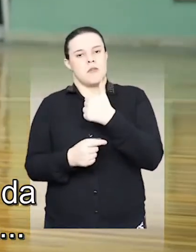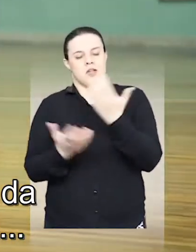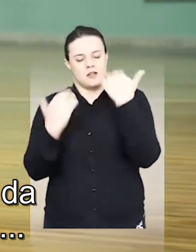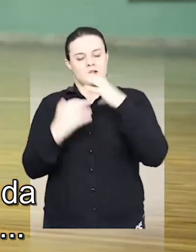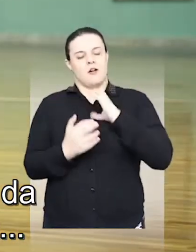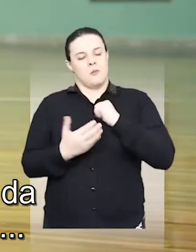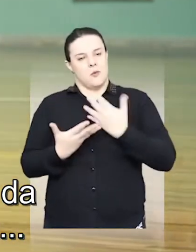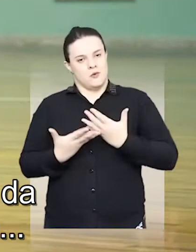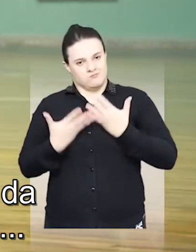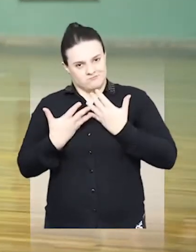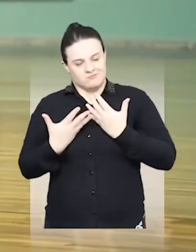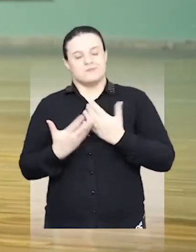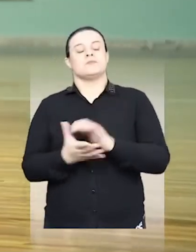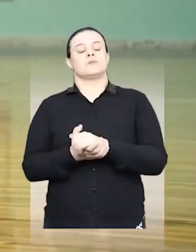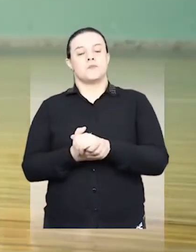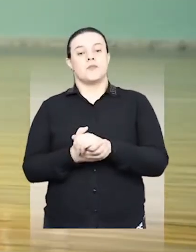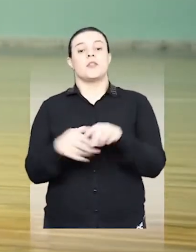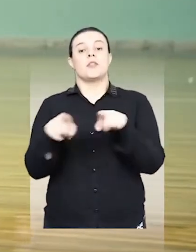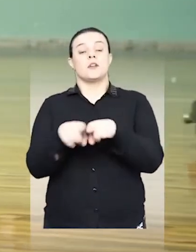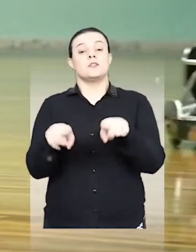bem-estar, da autoestima.